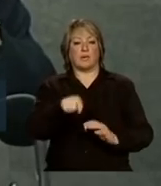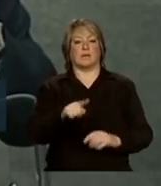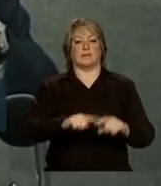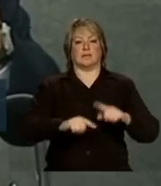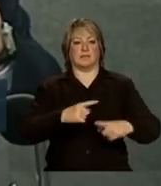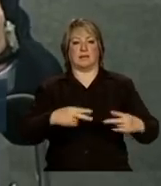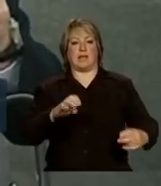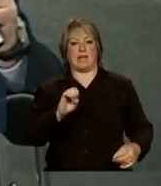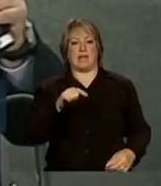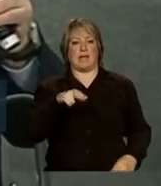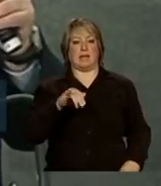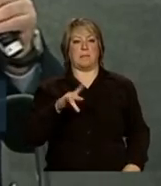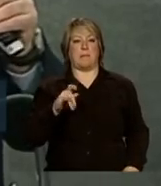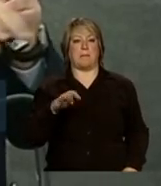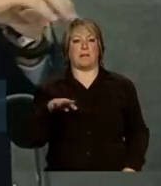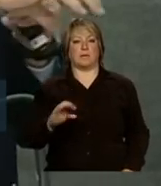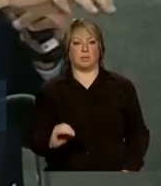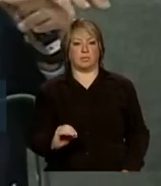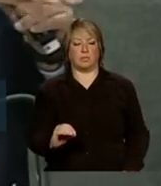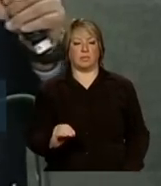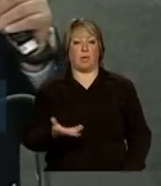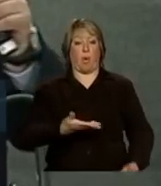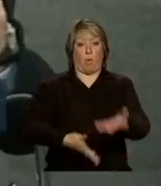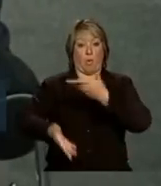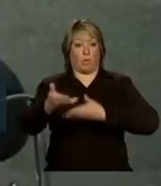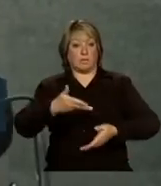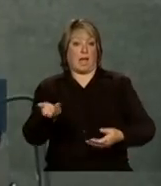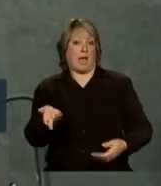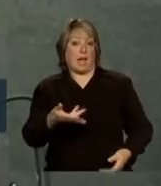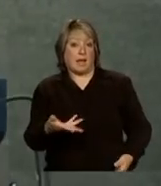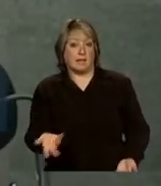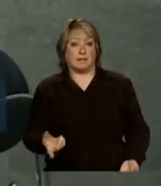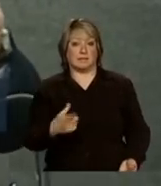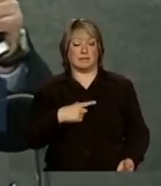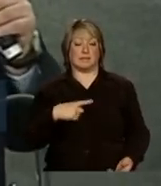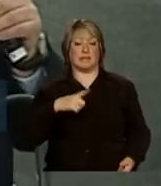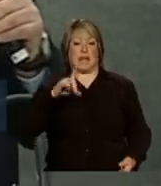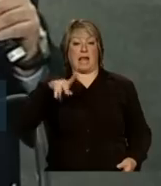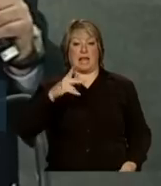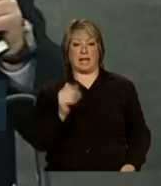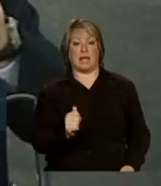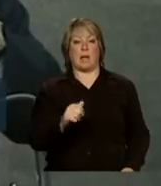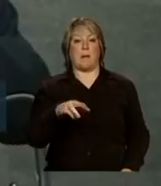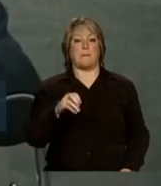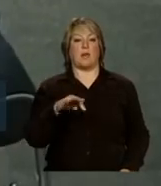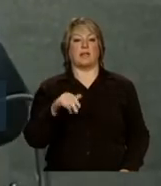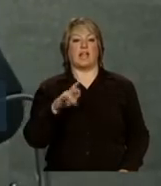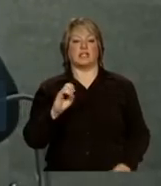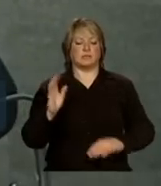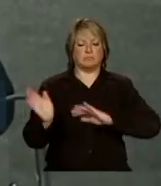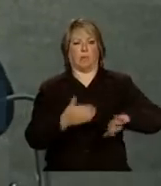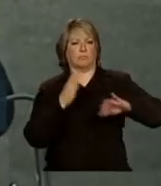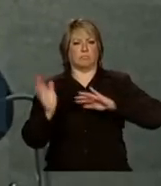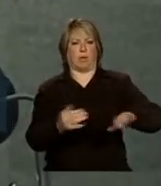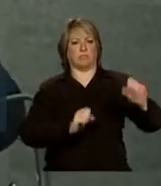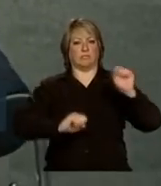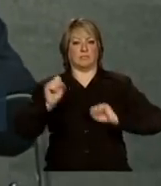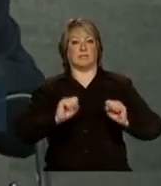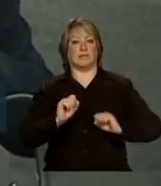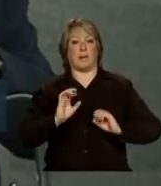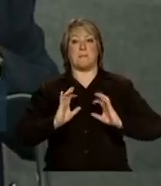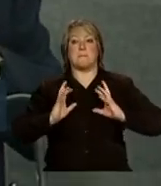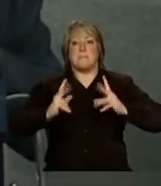equipamento é a rotação a velocidade de uma linha de montagem Tá certo então há um ritmo do equipamento